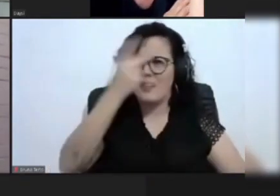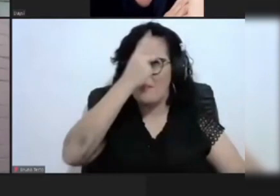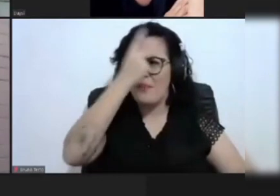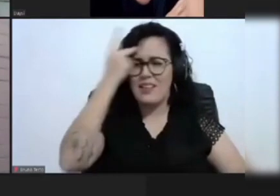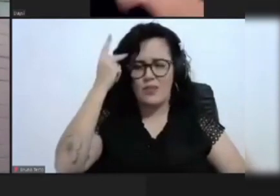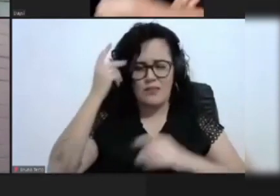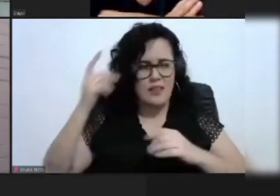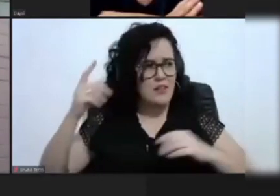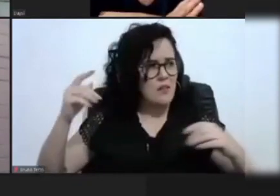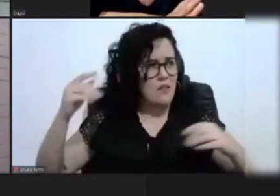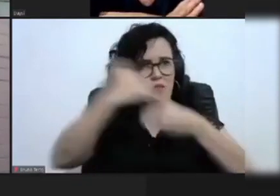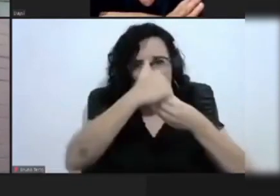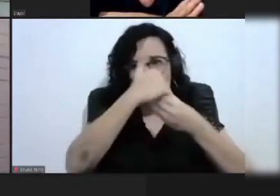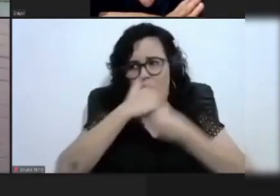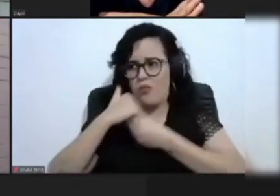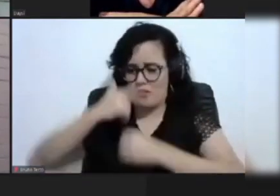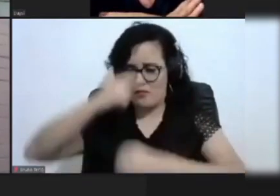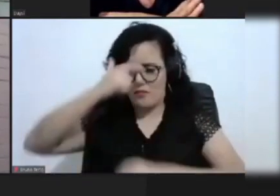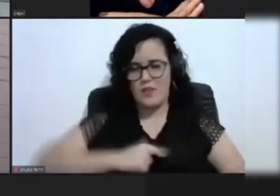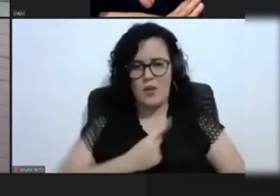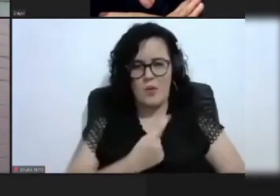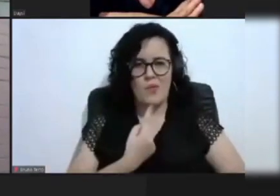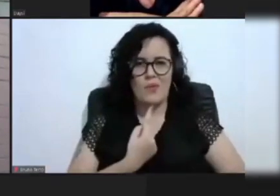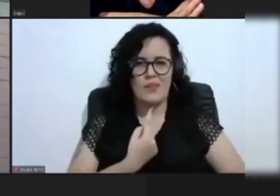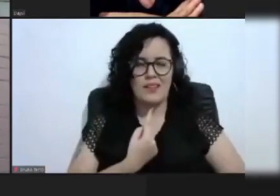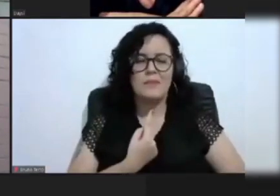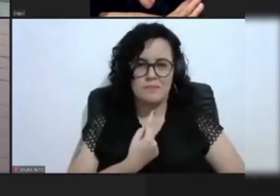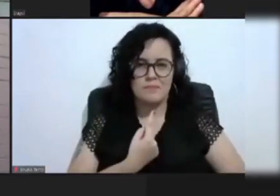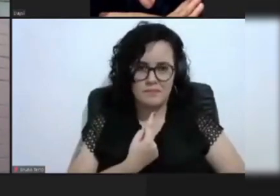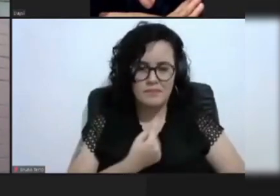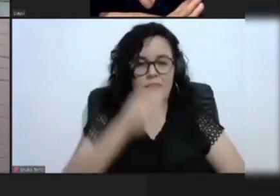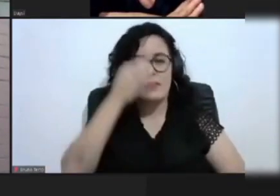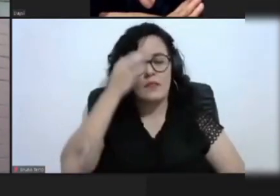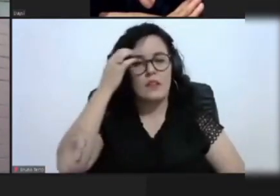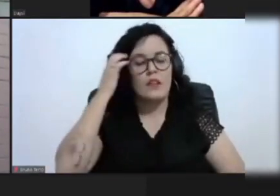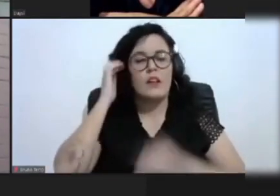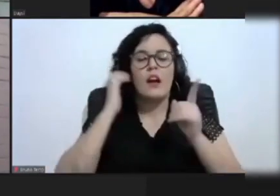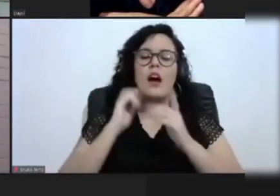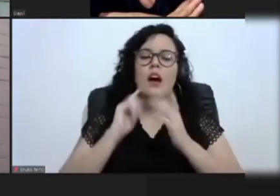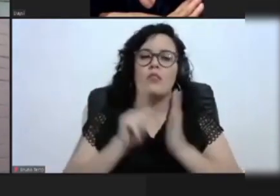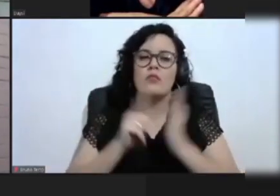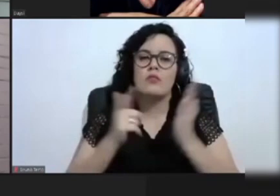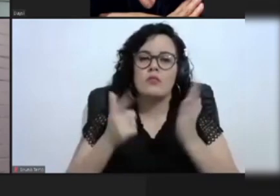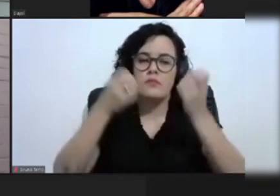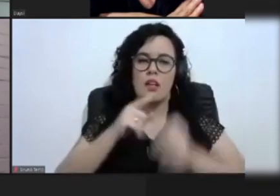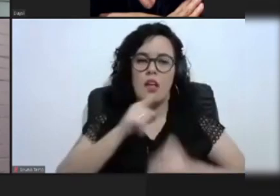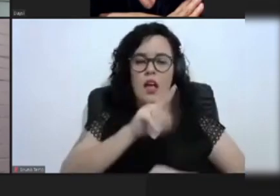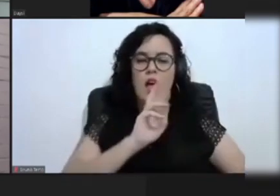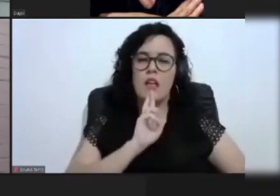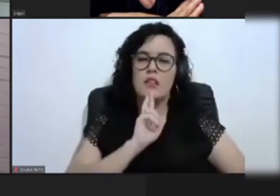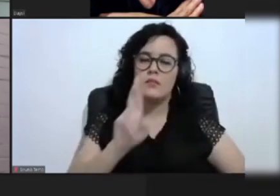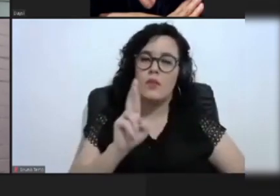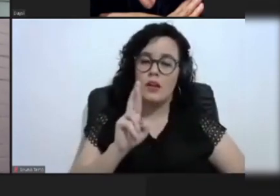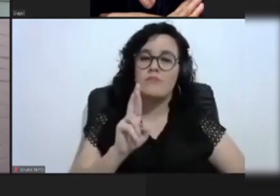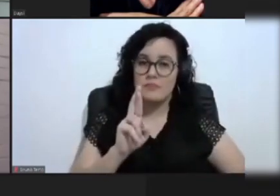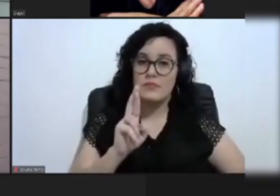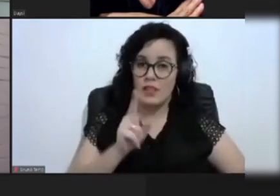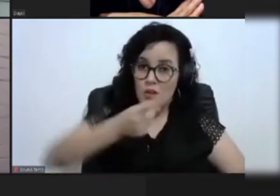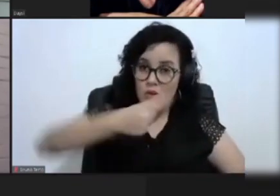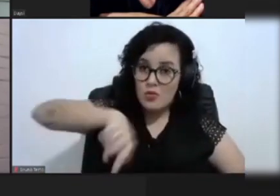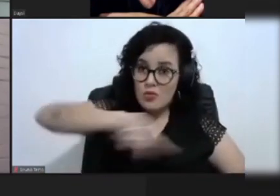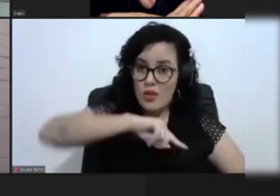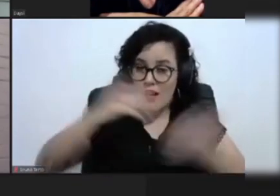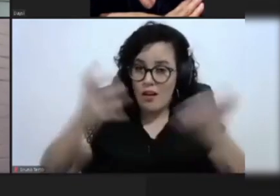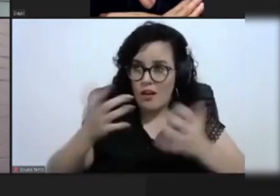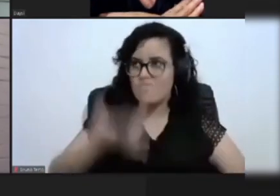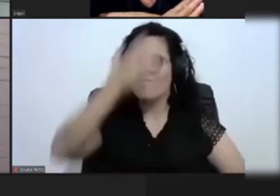só. Numa determinada altura, a jornalista provoca, ela dá uma resposta que eu acho que é para a gente, é para esse